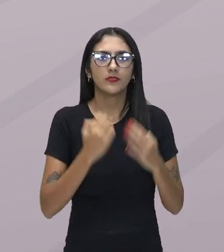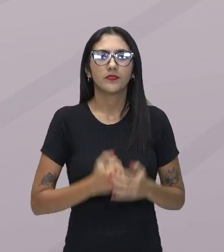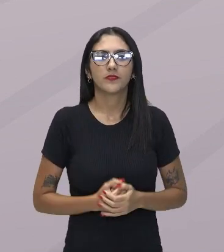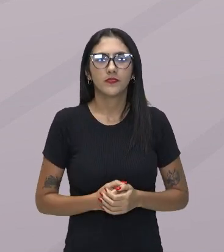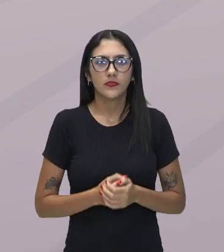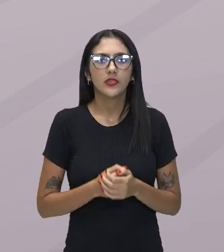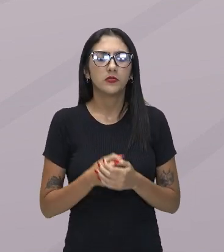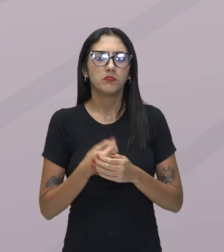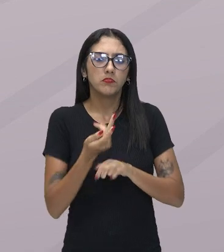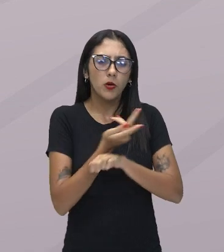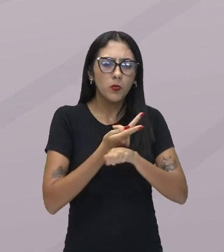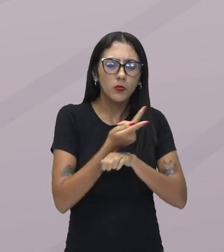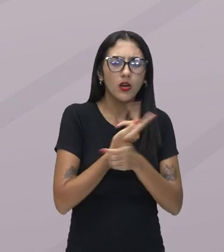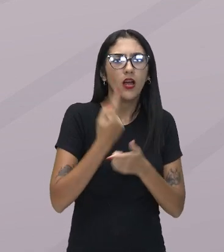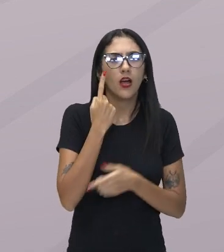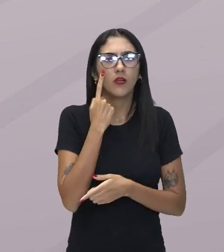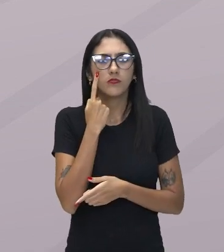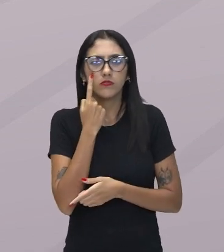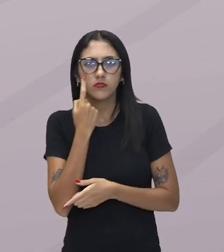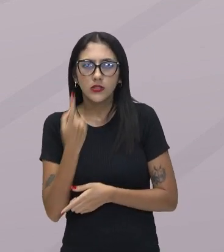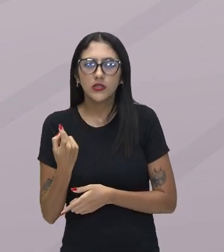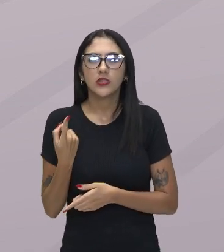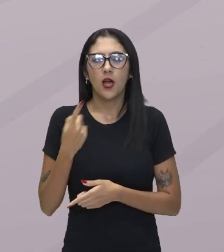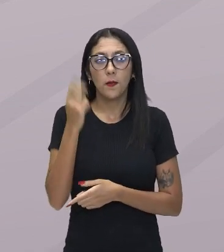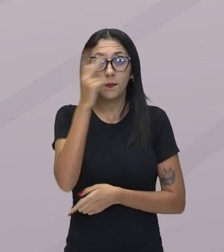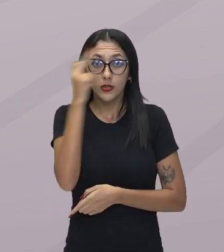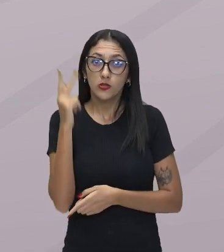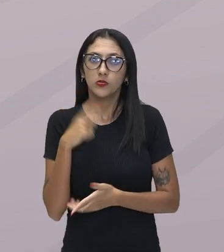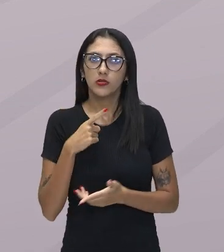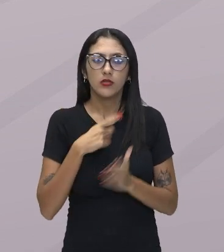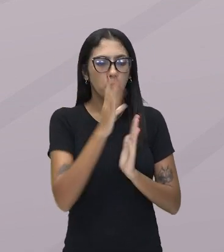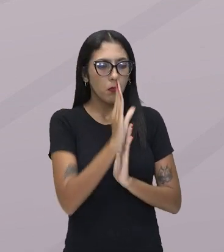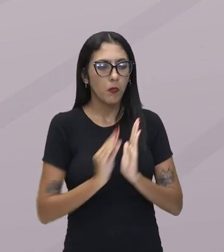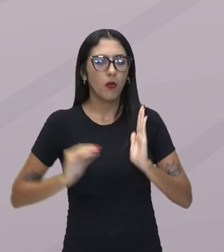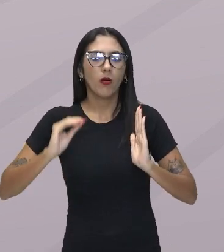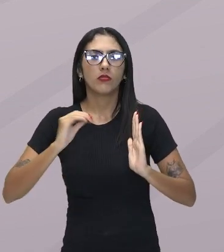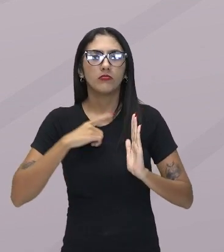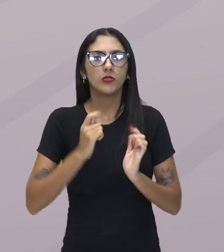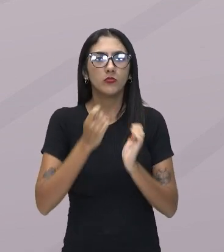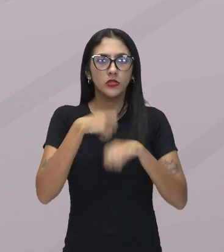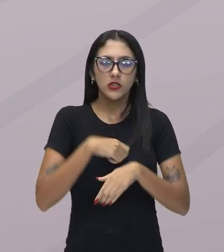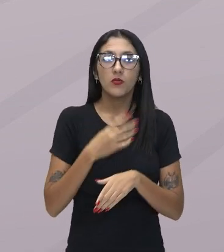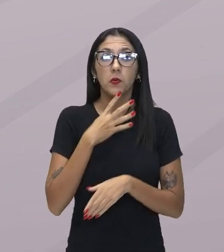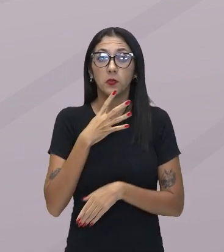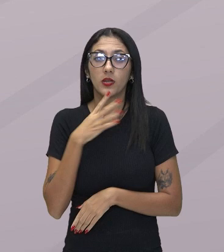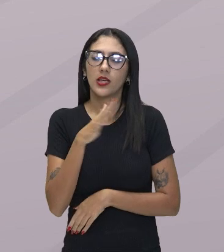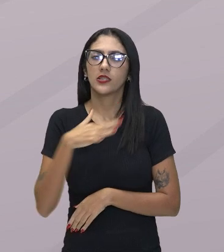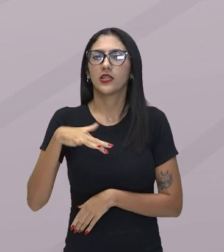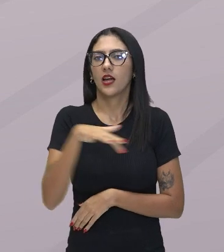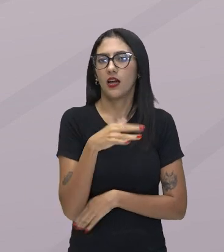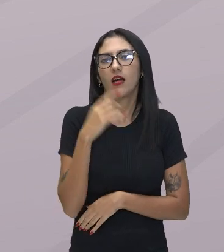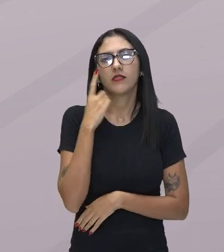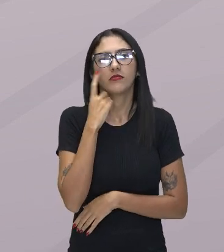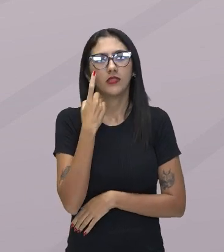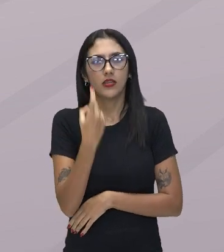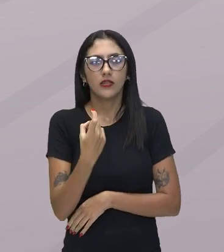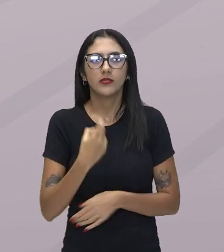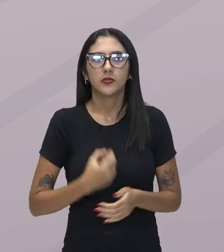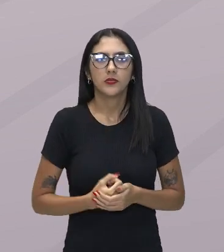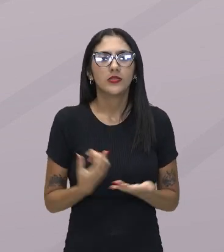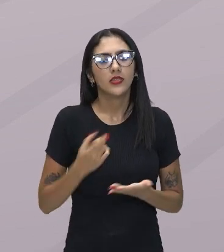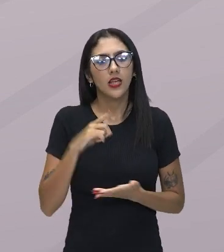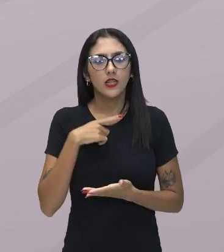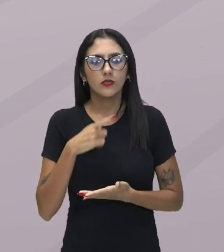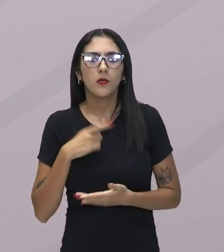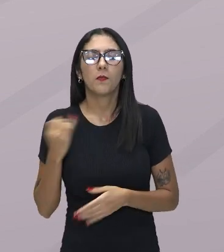se cercar também de pessoas inspiradoras e que conheçam do assunto, né? E isso tem me motivado